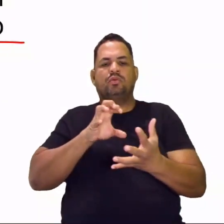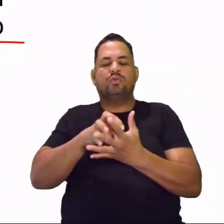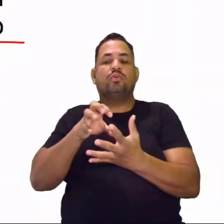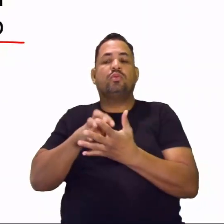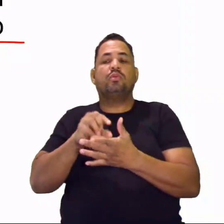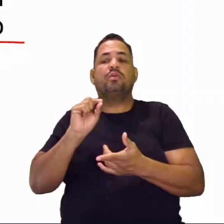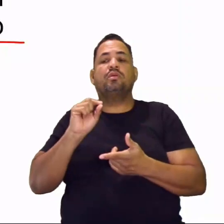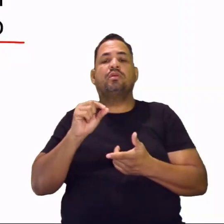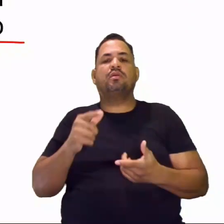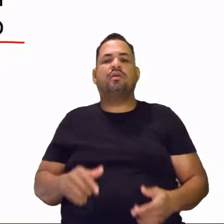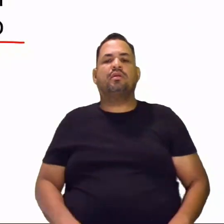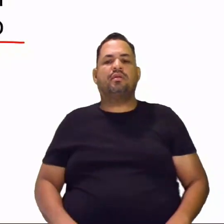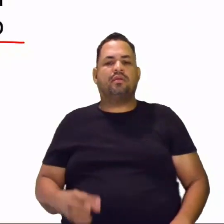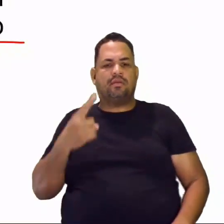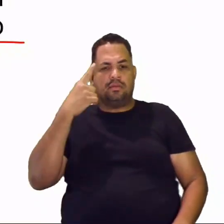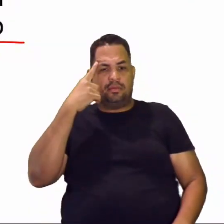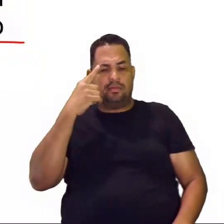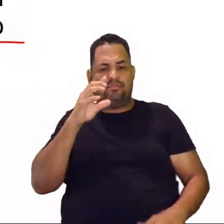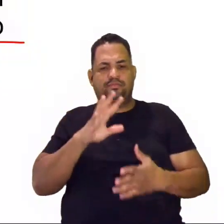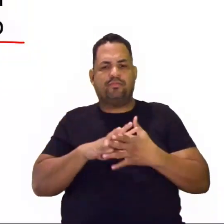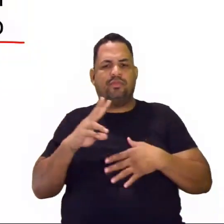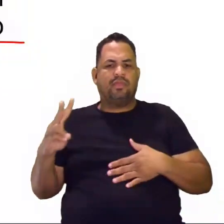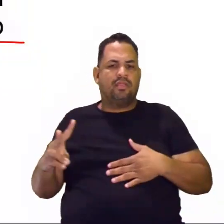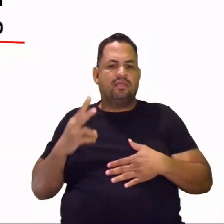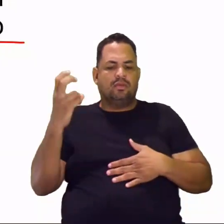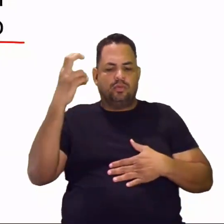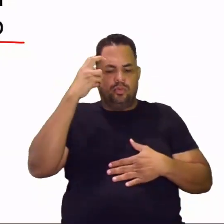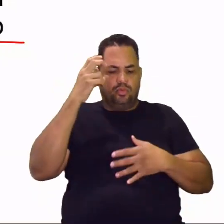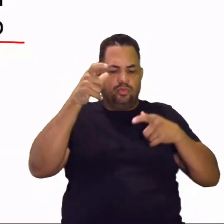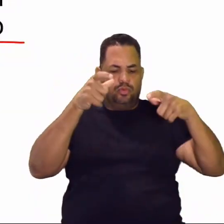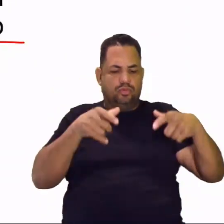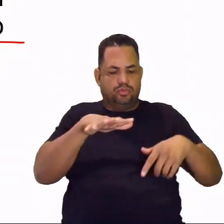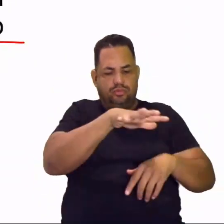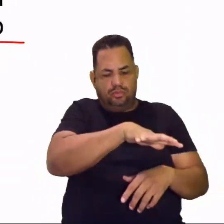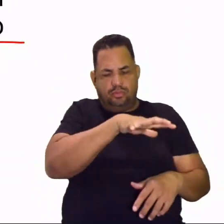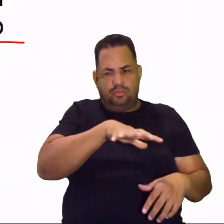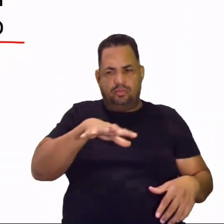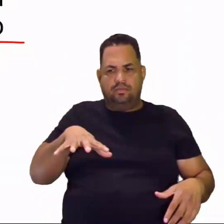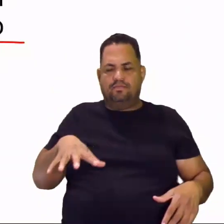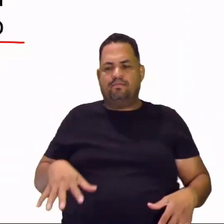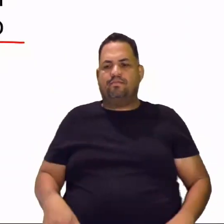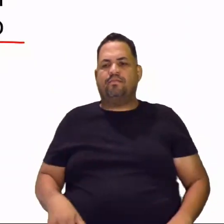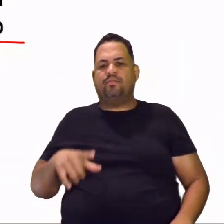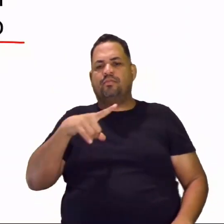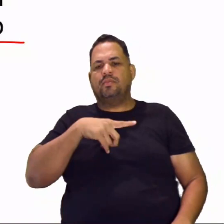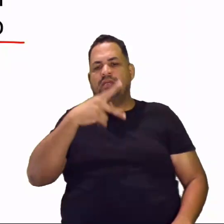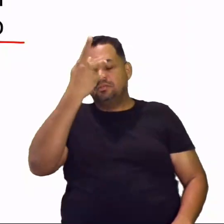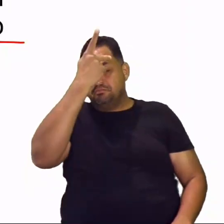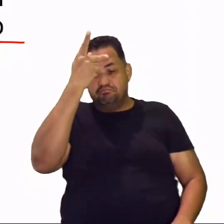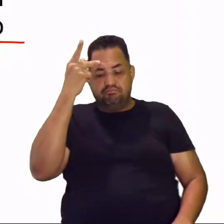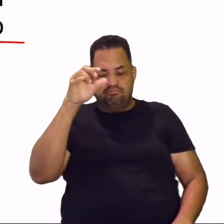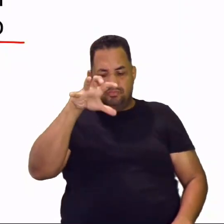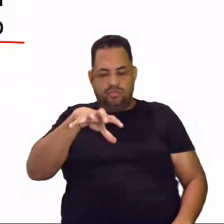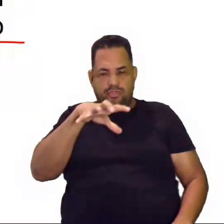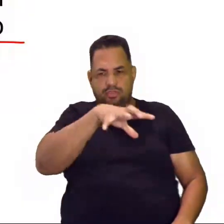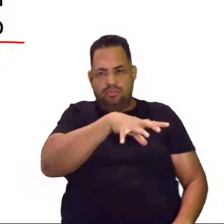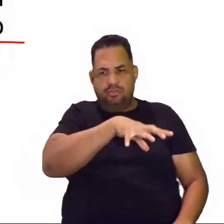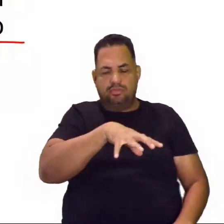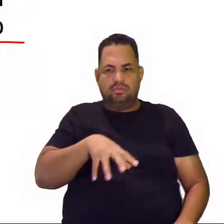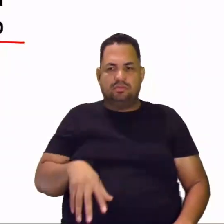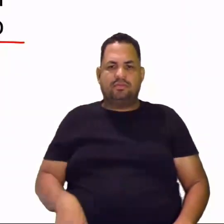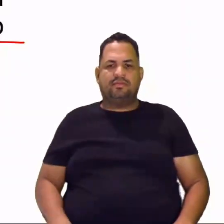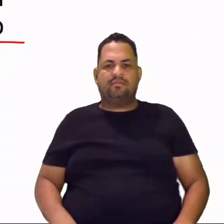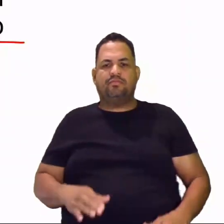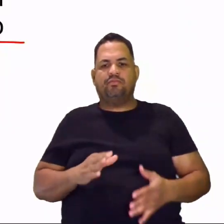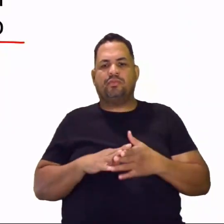que é isso? É o pensamento que valoriza a cultura local, que valoriza as pessoas daquela cultura,